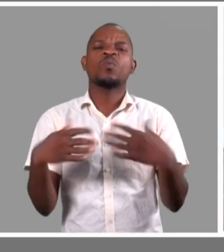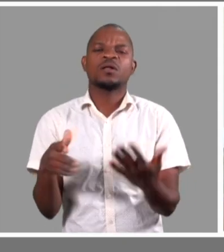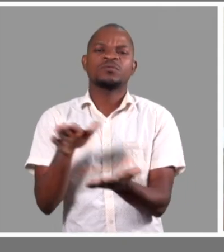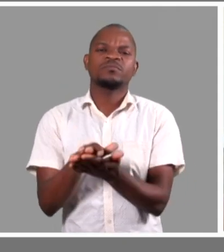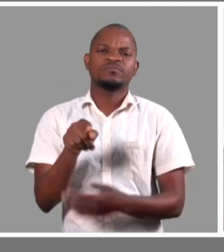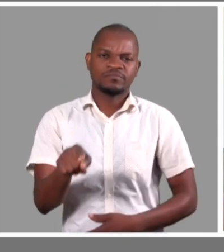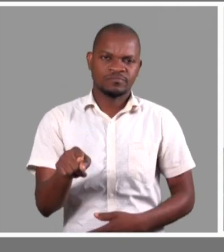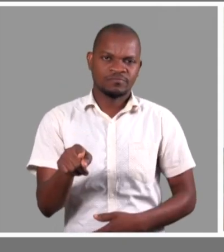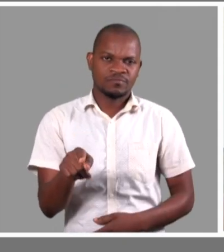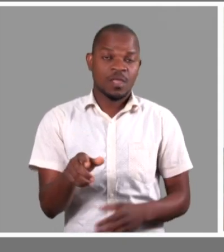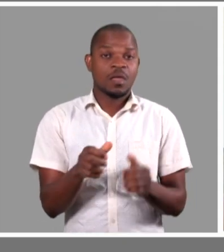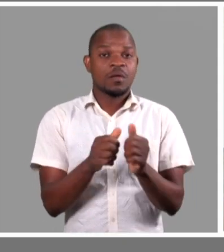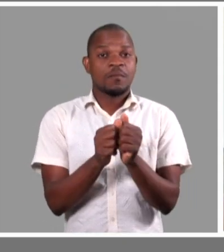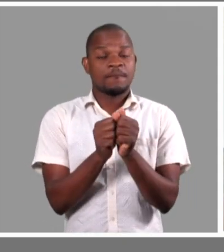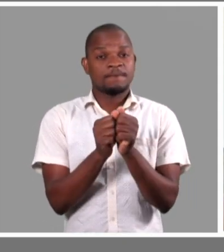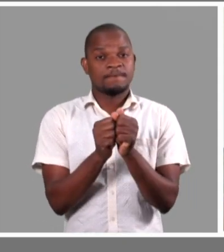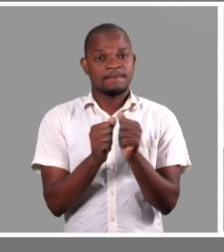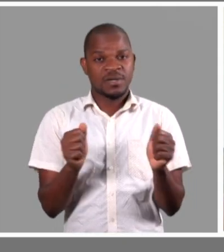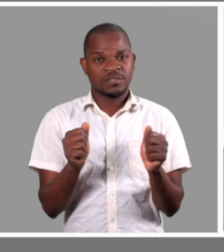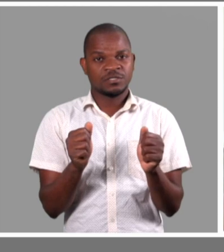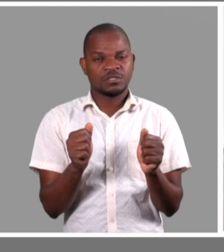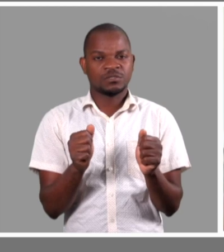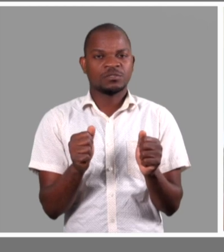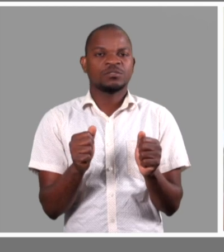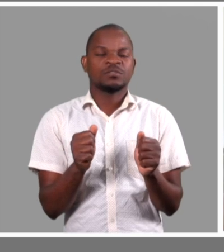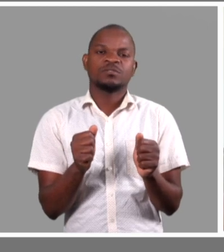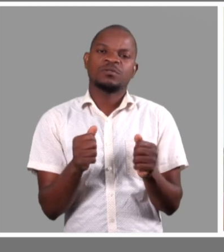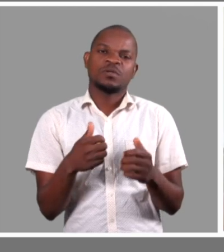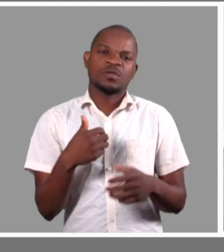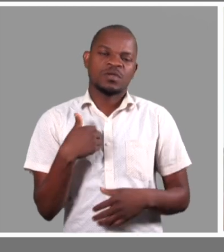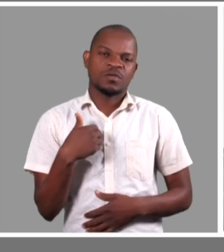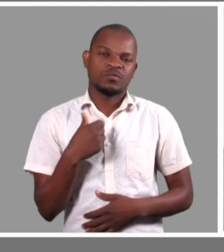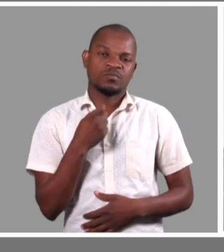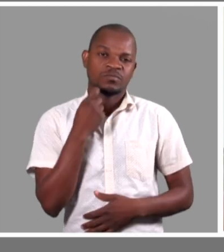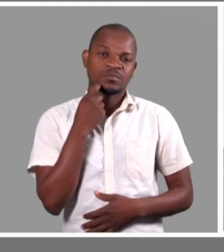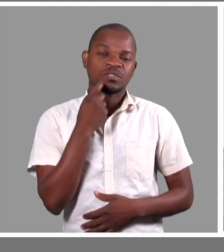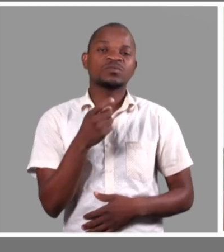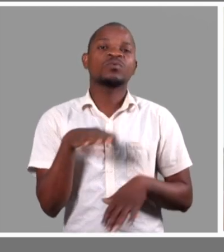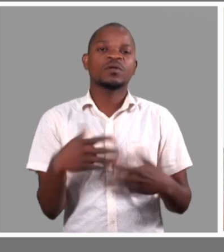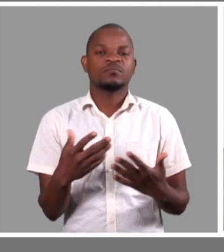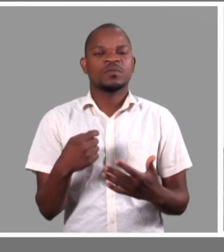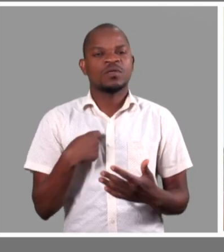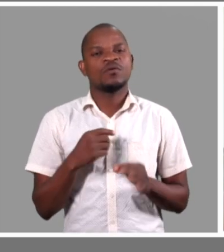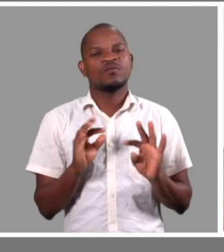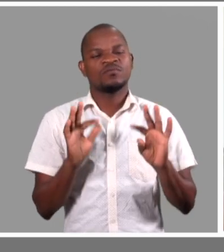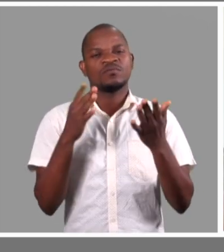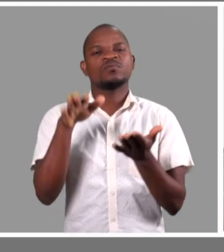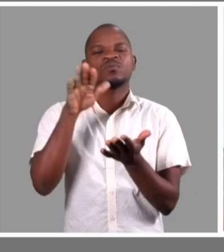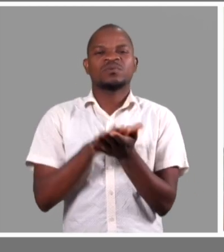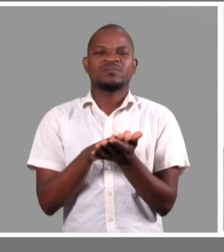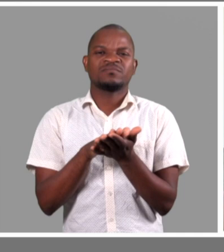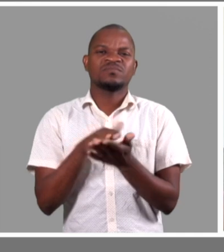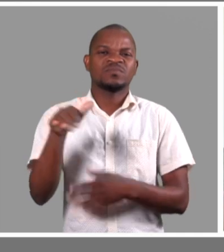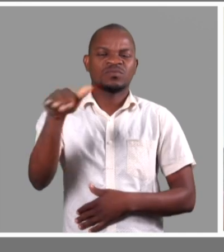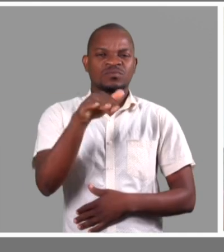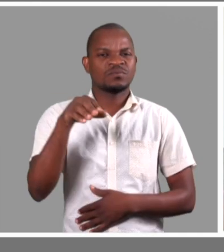aqui, logo, deu sincera. Então, eu disse, estou no